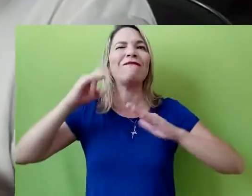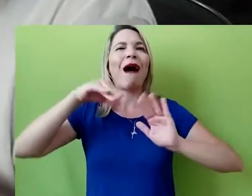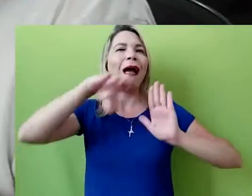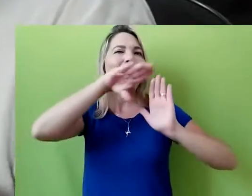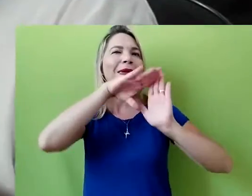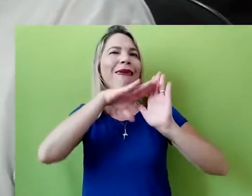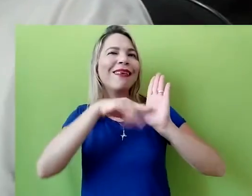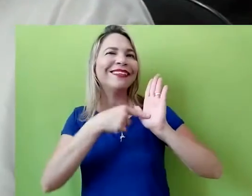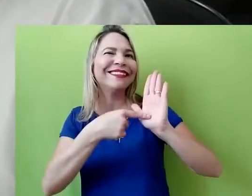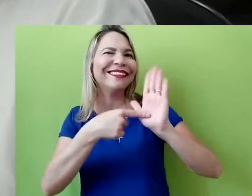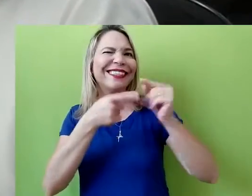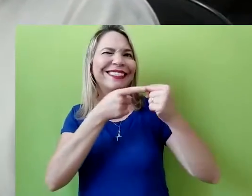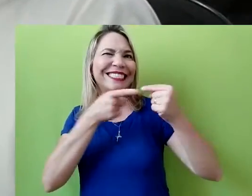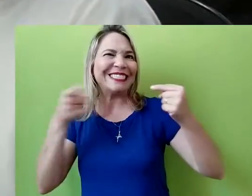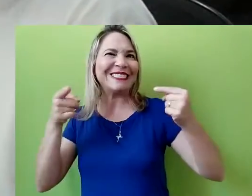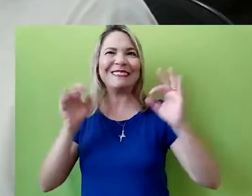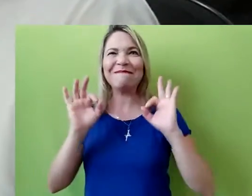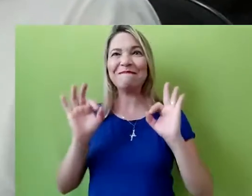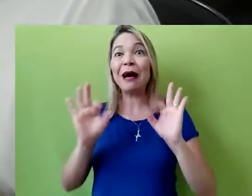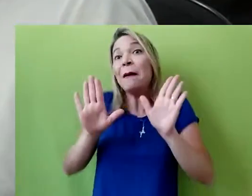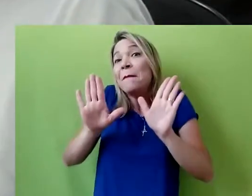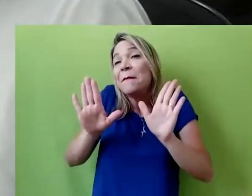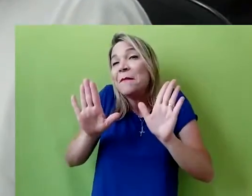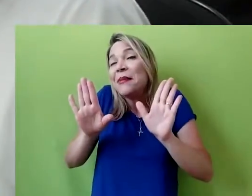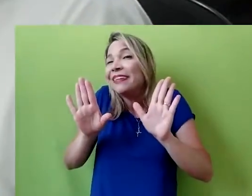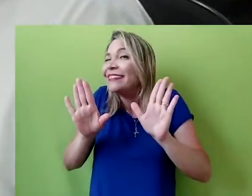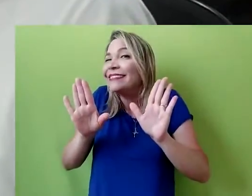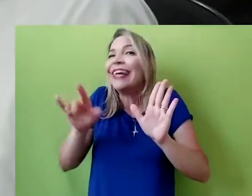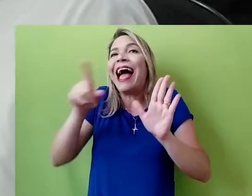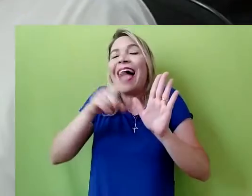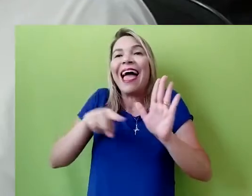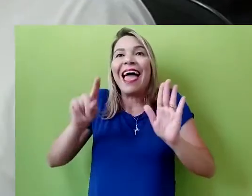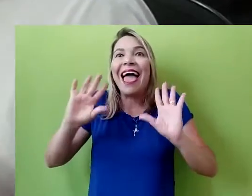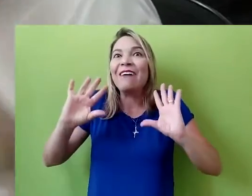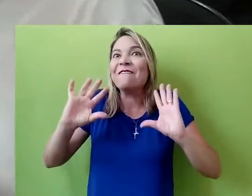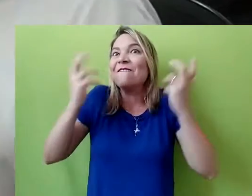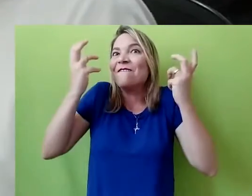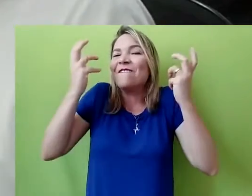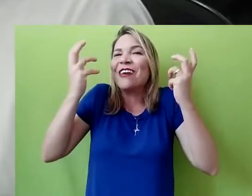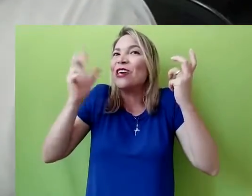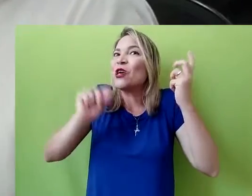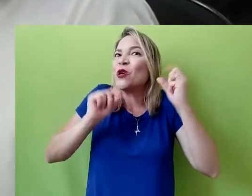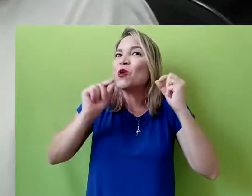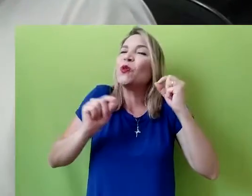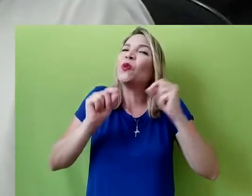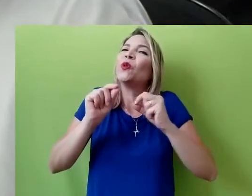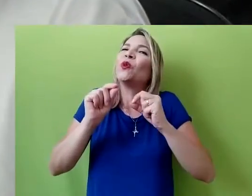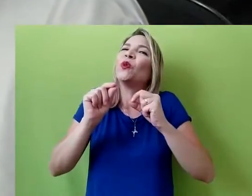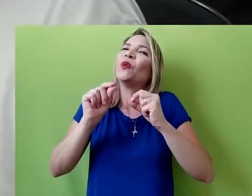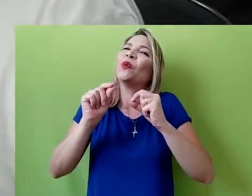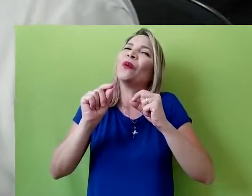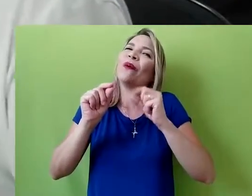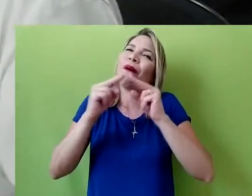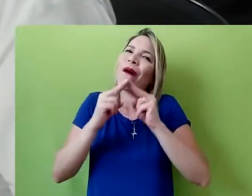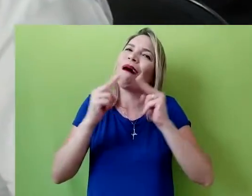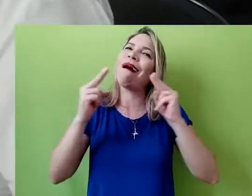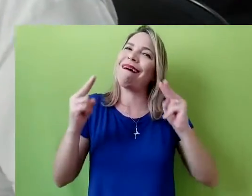aí a partir dessa semana, mas enfim, é um evento aí online ainda,